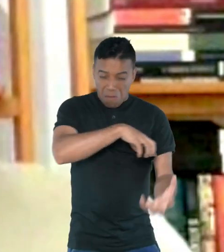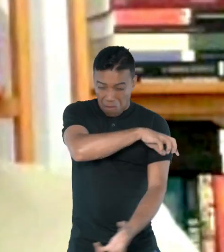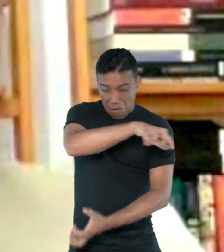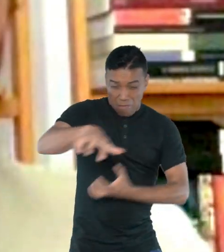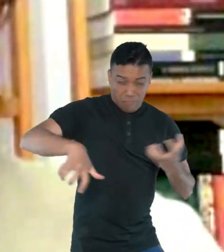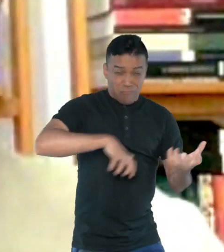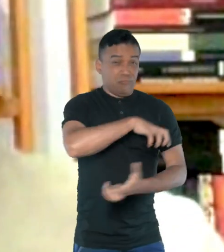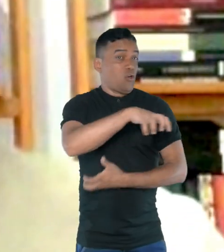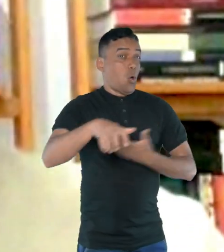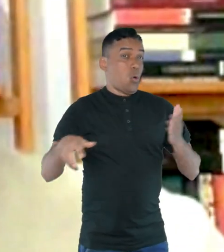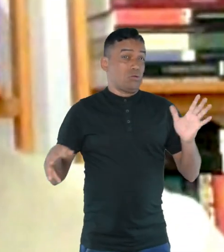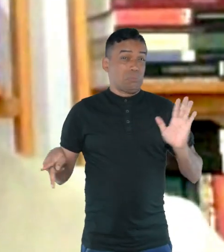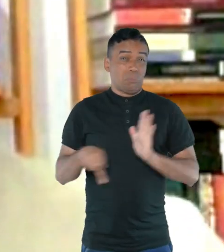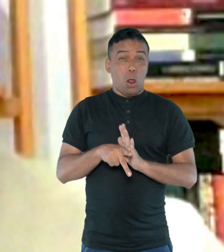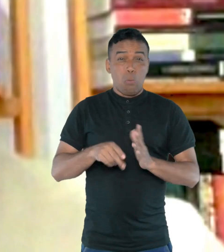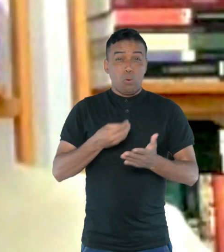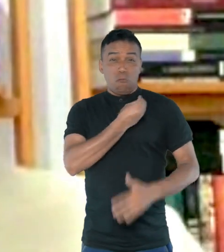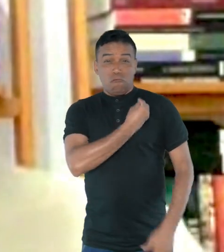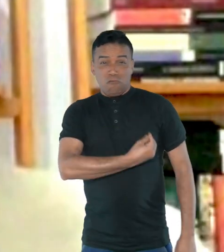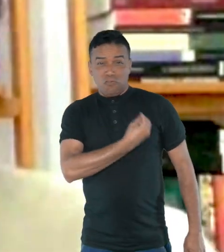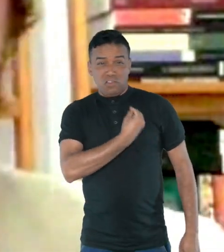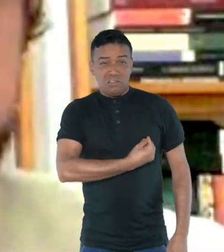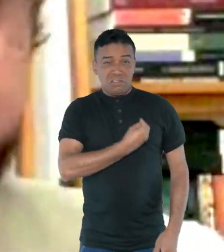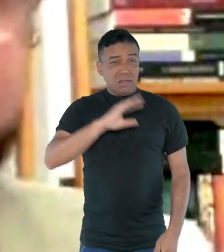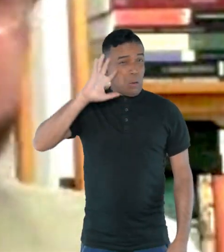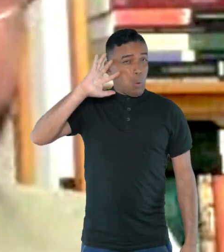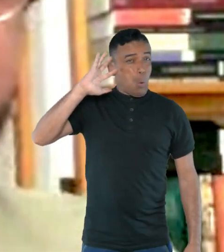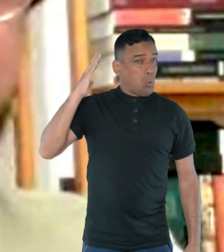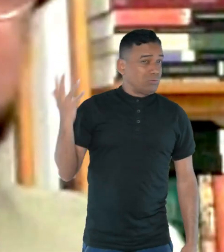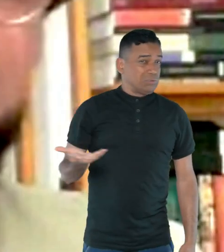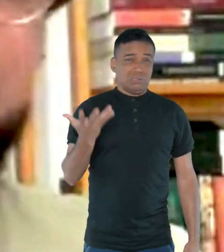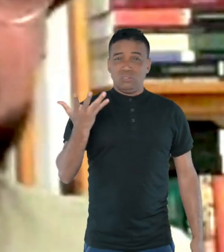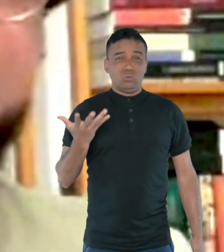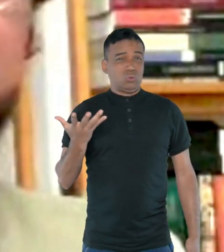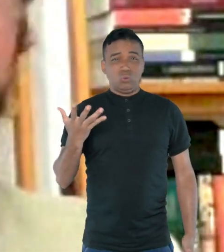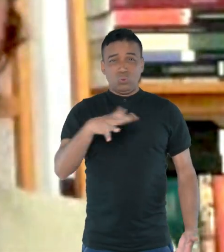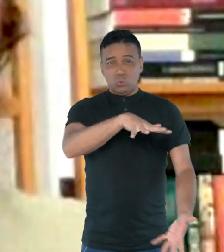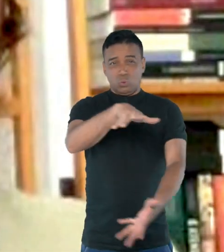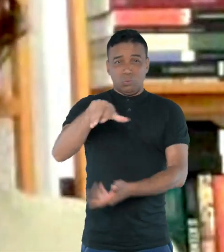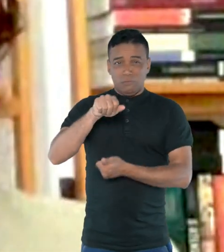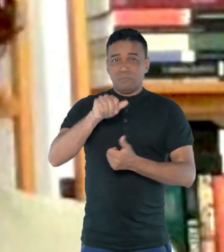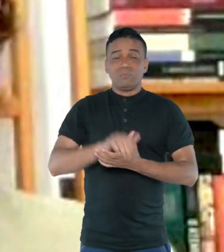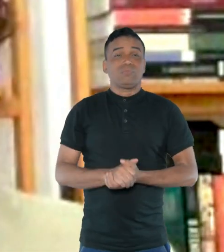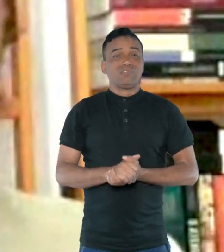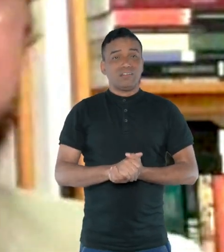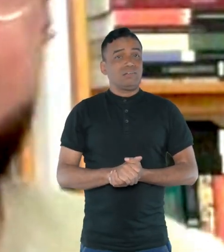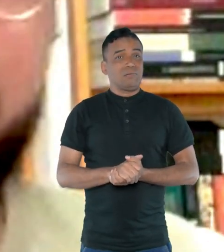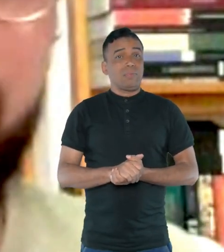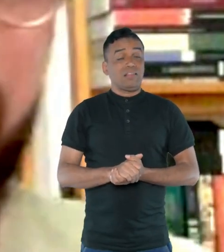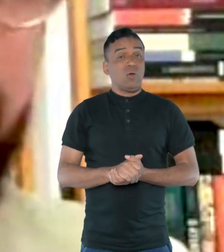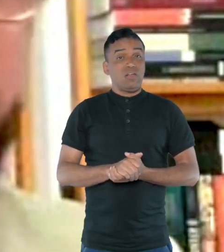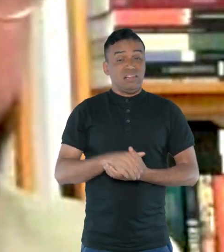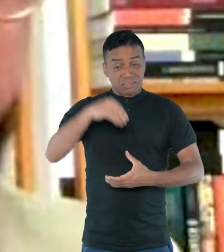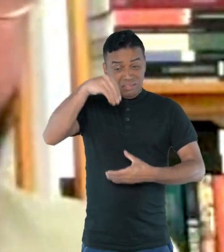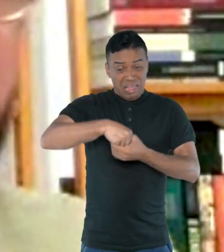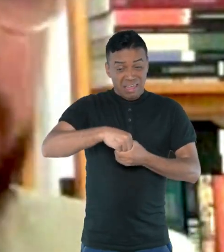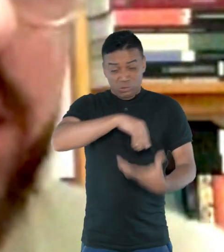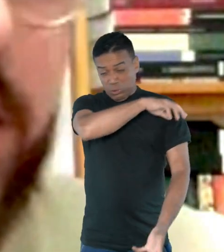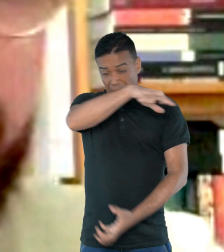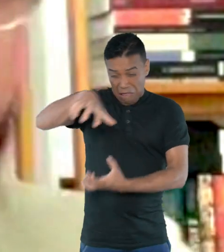relação a como a vida às vezes tem acontecido nesse mundo, e que ele evoca, né, por meio dessa